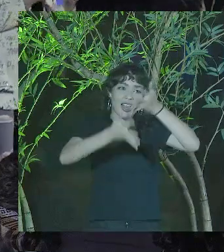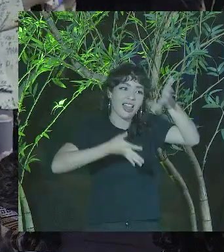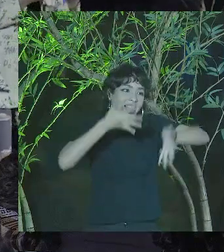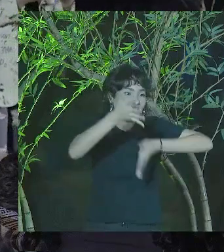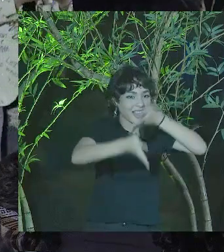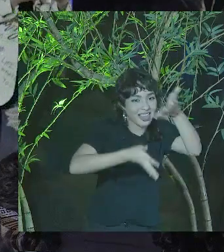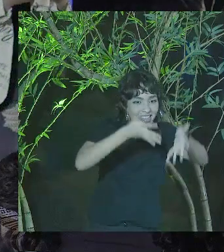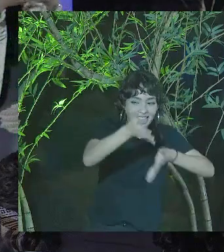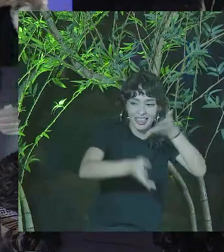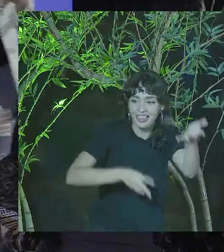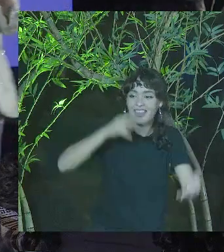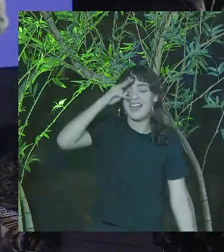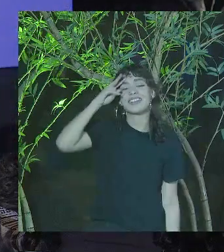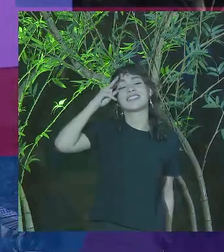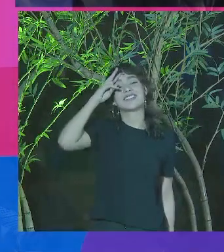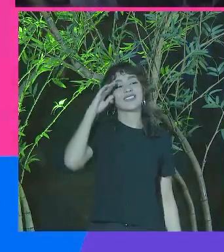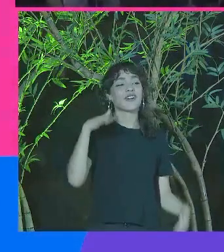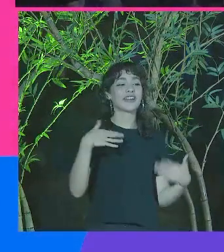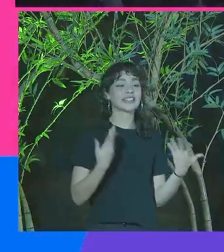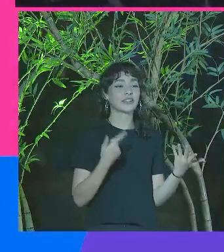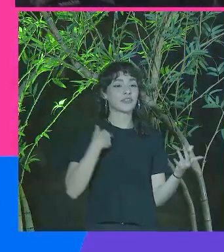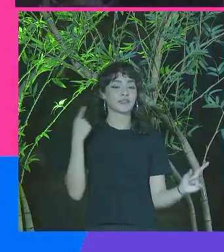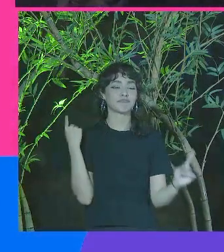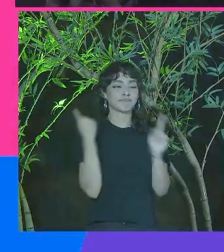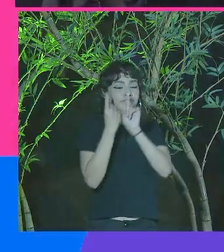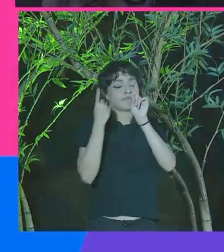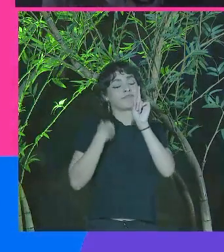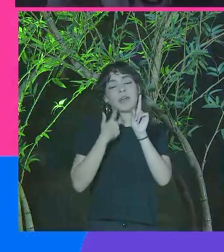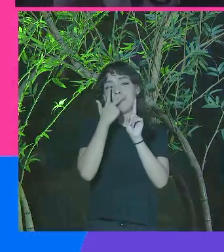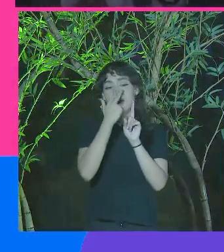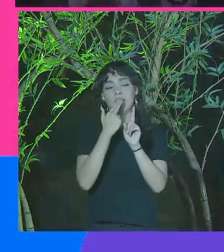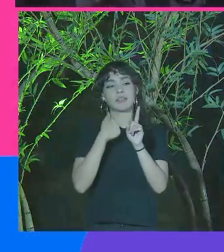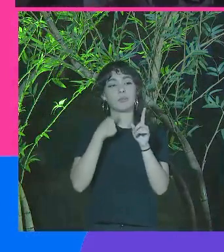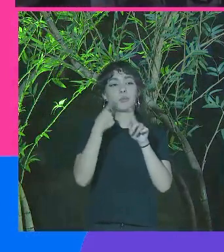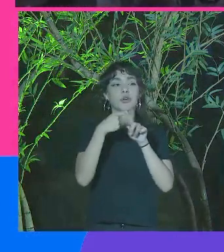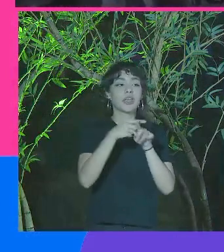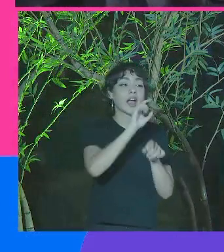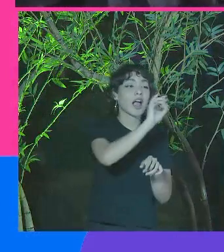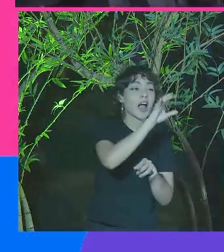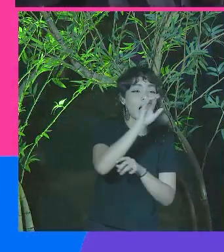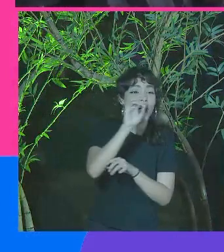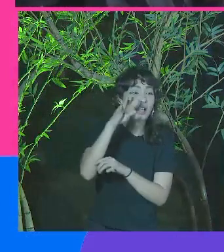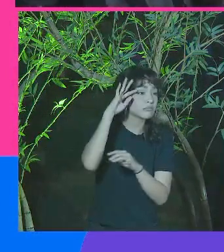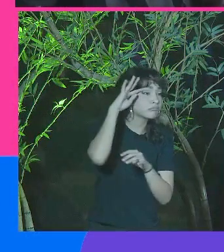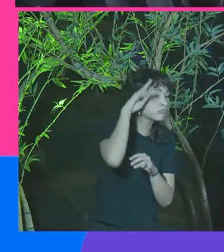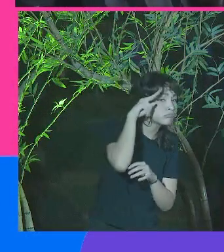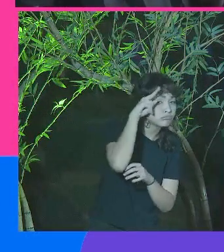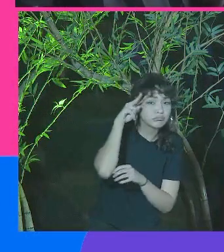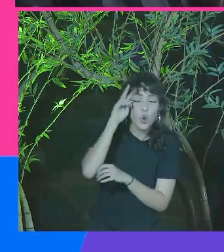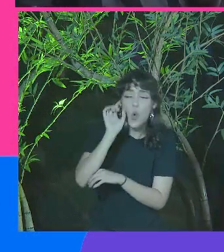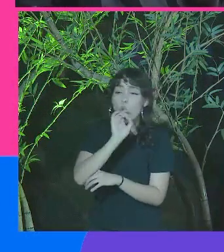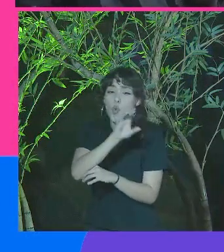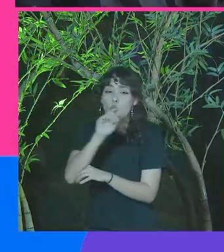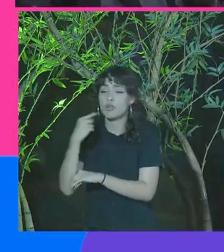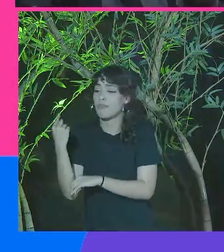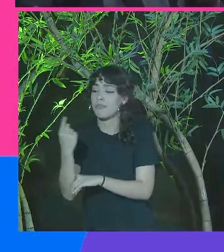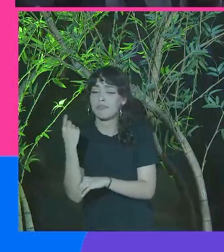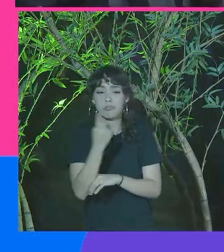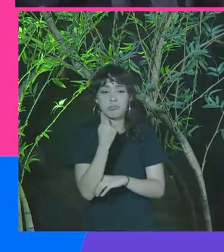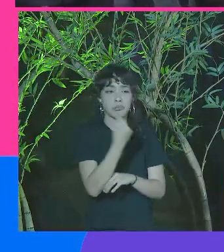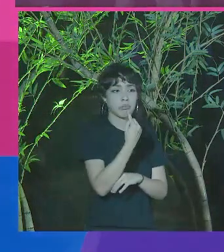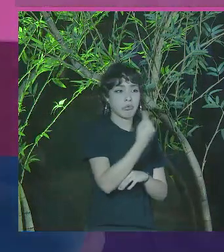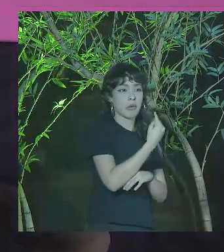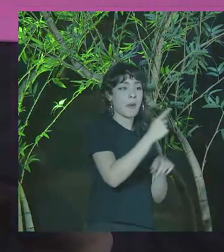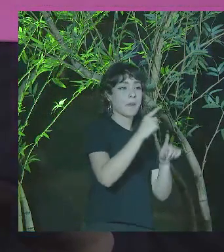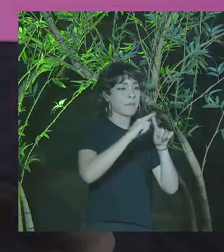acho que isso é onde a gente se encontra, porque cada história é única, é minha, é singular, mas a gente tem as